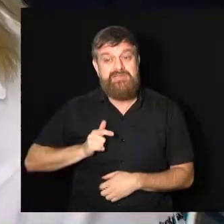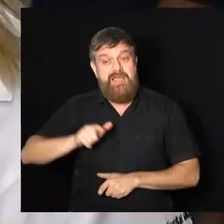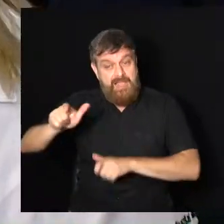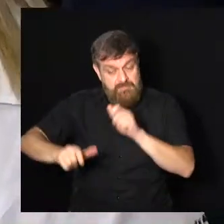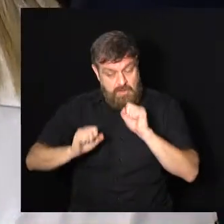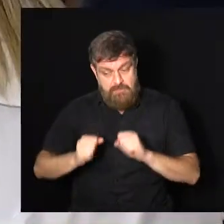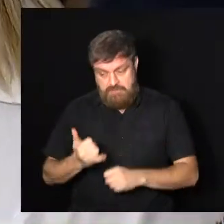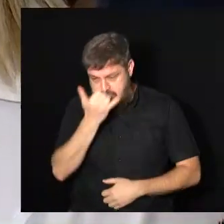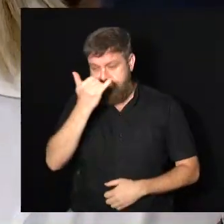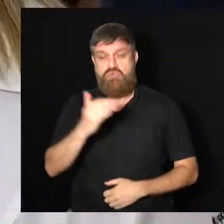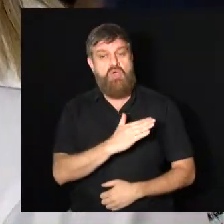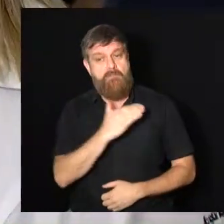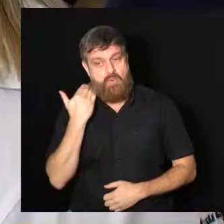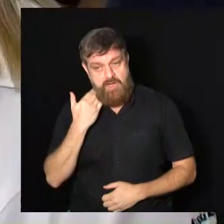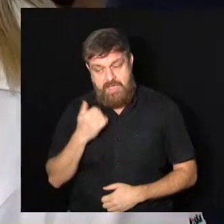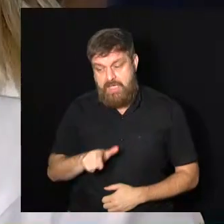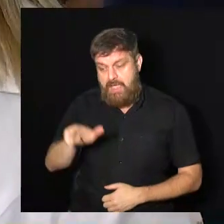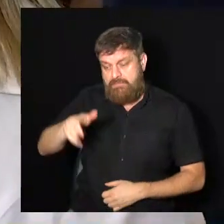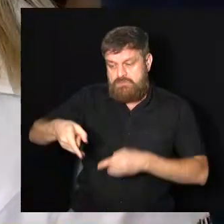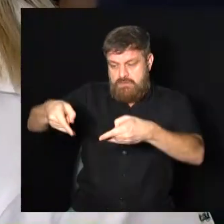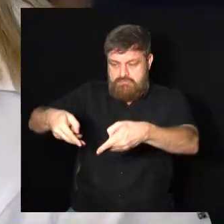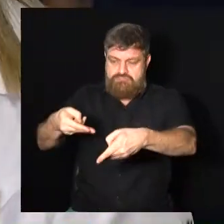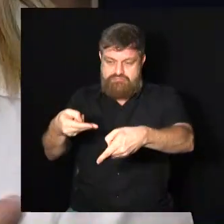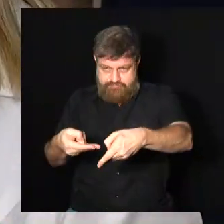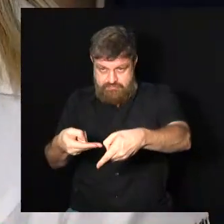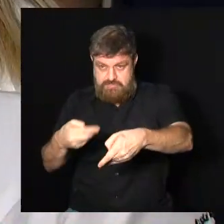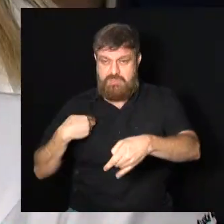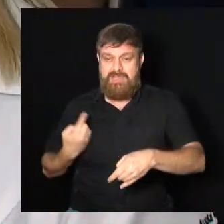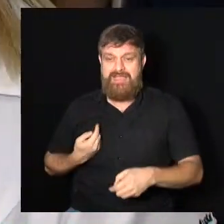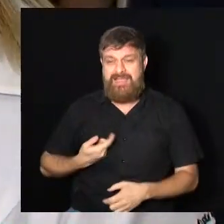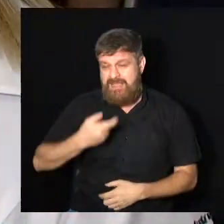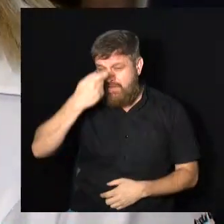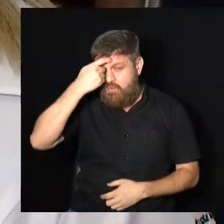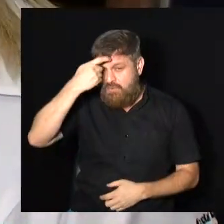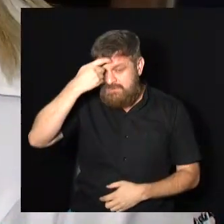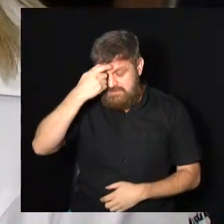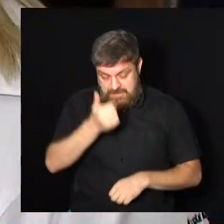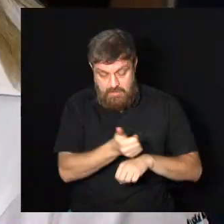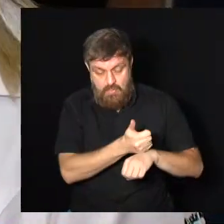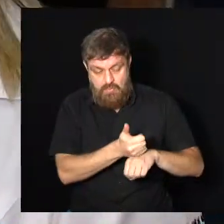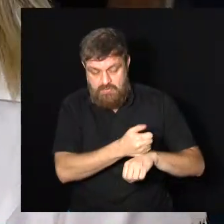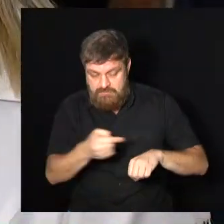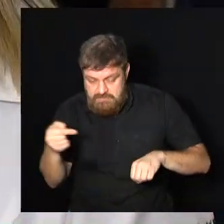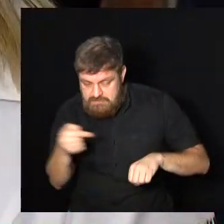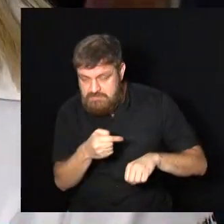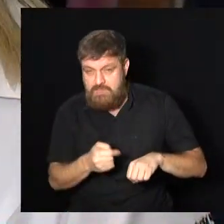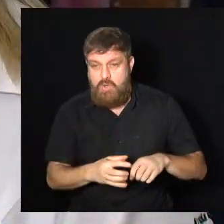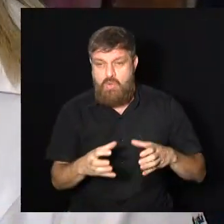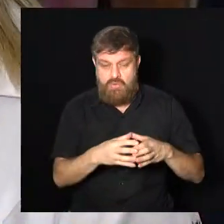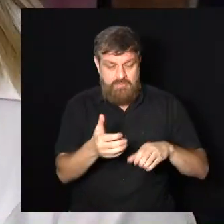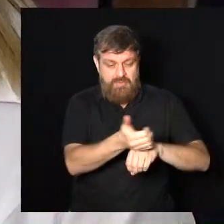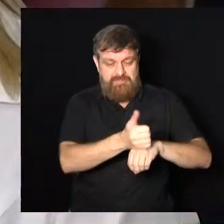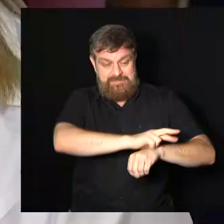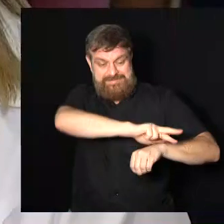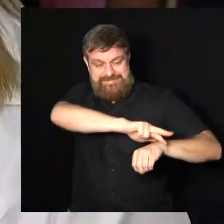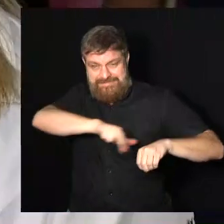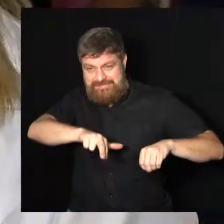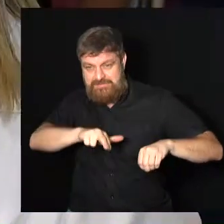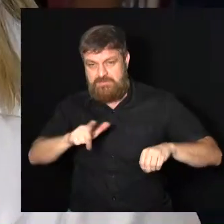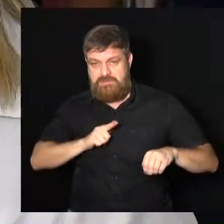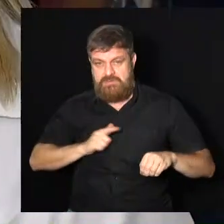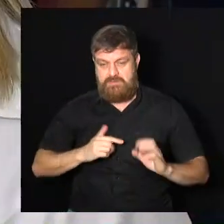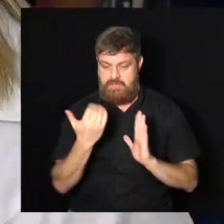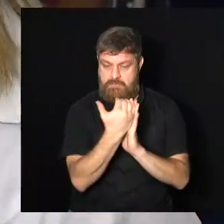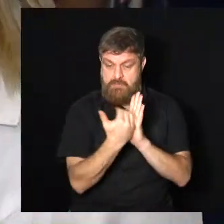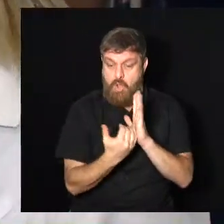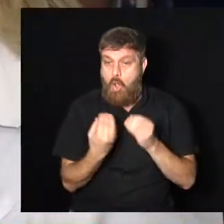dos pacientes internados. Então, a ideia é sensibilizar os profissionais da equipe multiprofissional para a adesão do protocolo